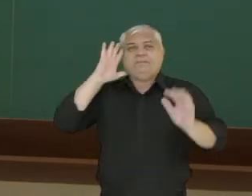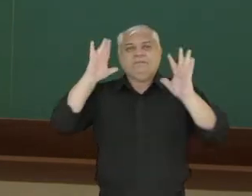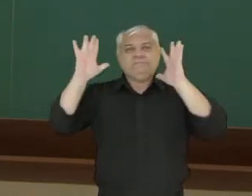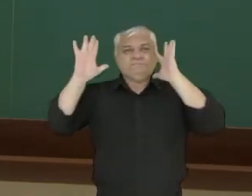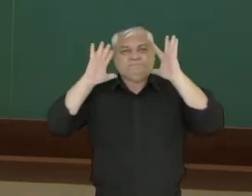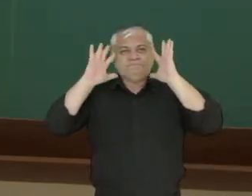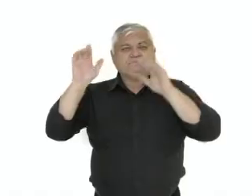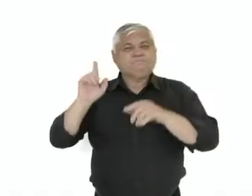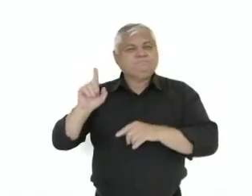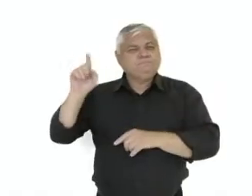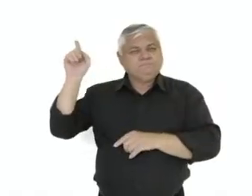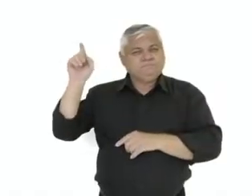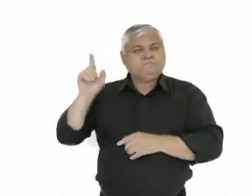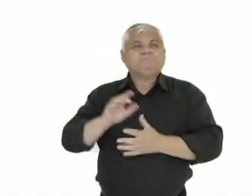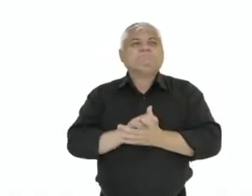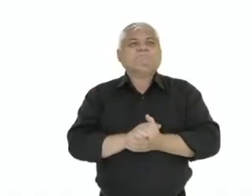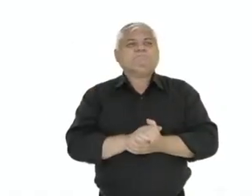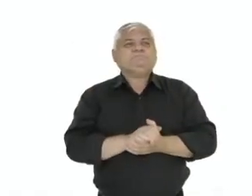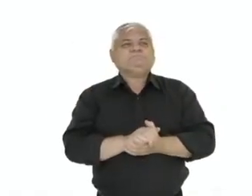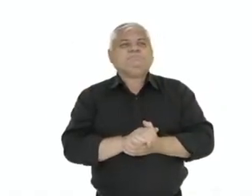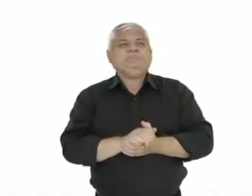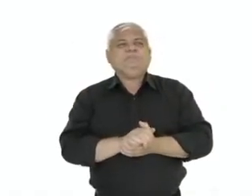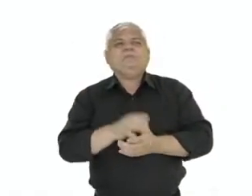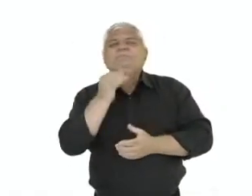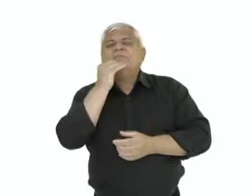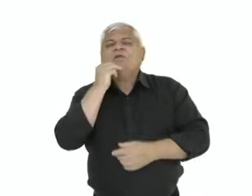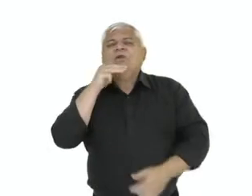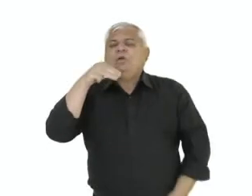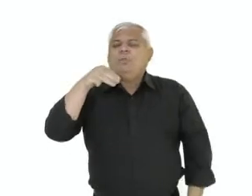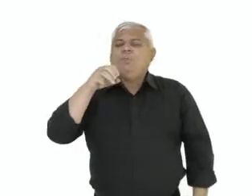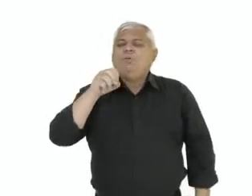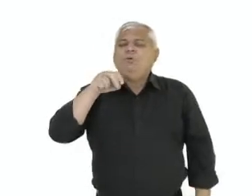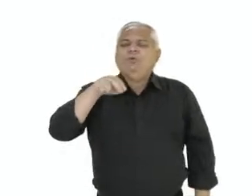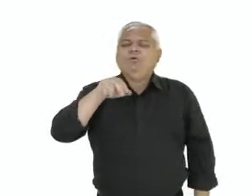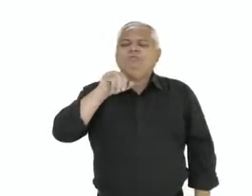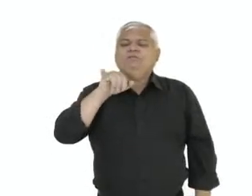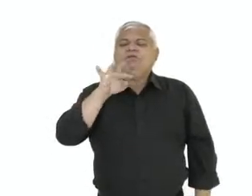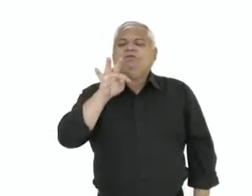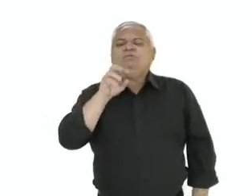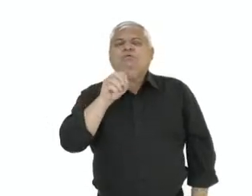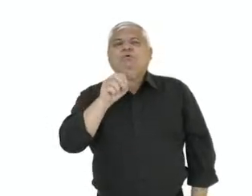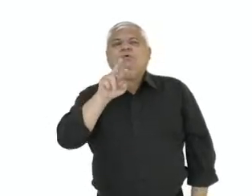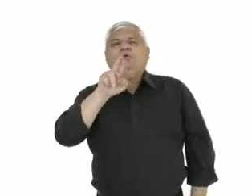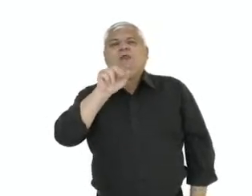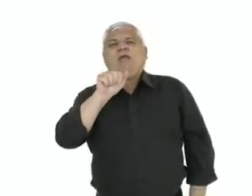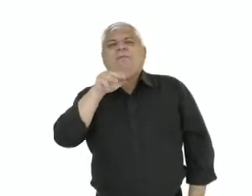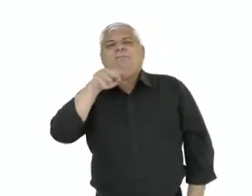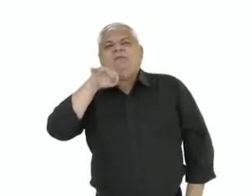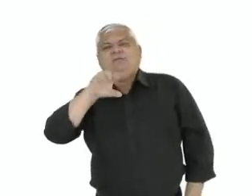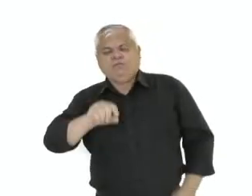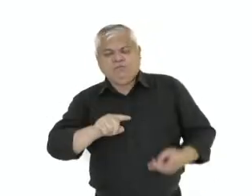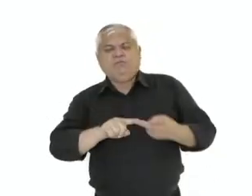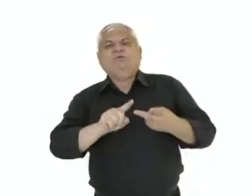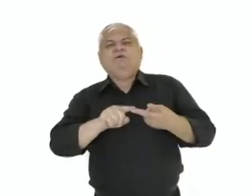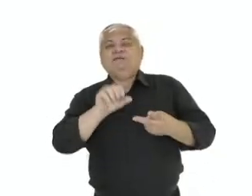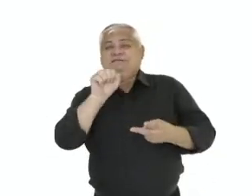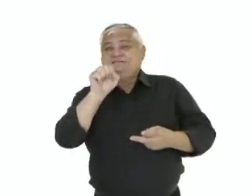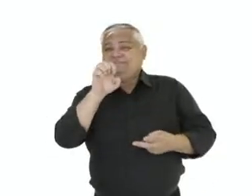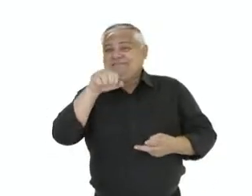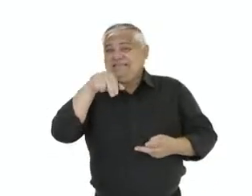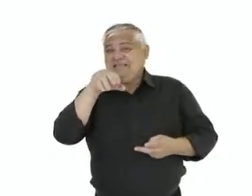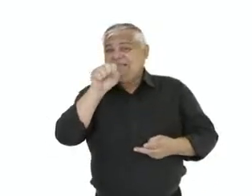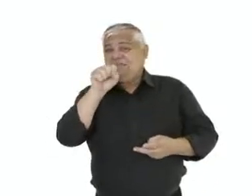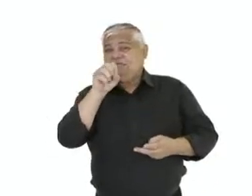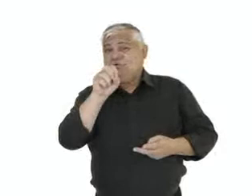grande aí para você na tela, ó. Você sabe o que é monitoramento por sensoriamento remoto? E ainda, você tem alguma ideia